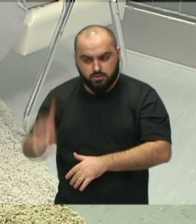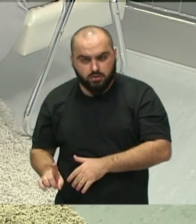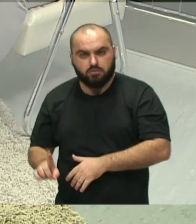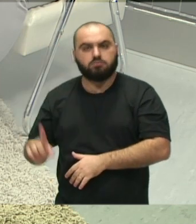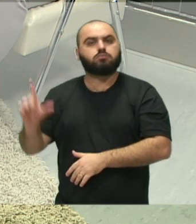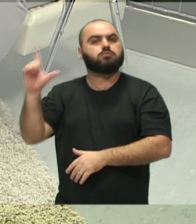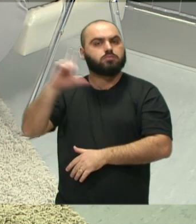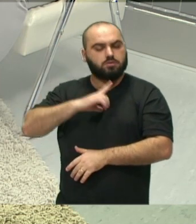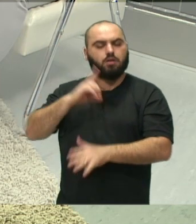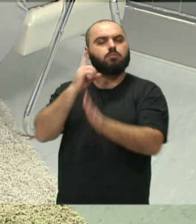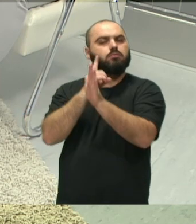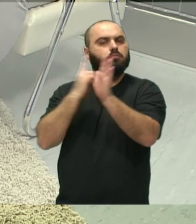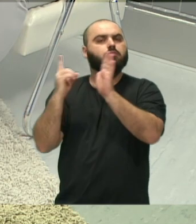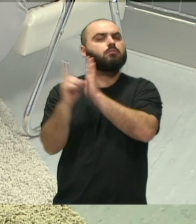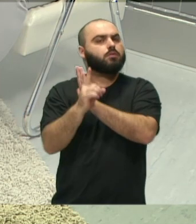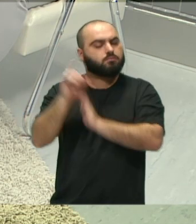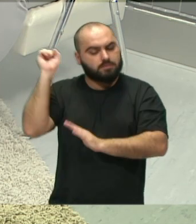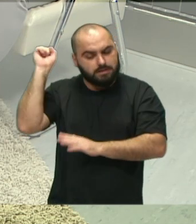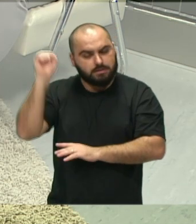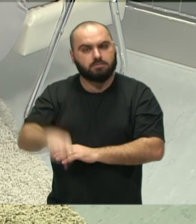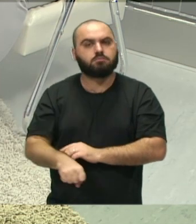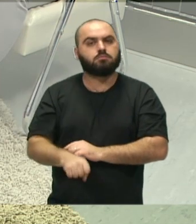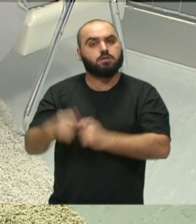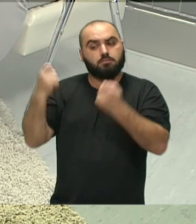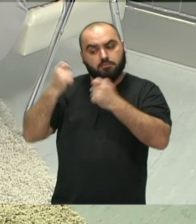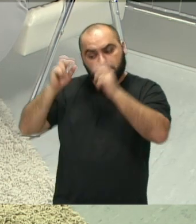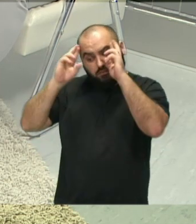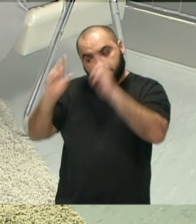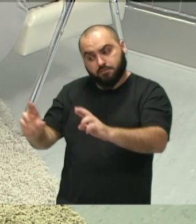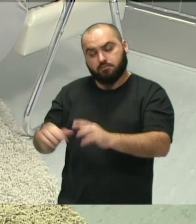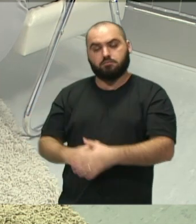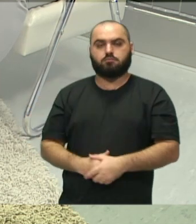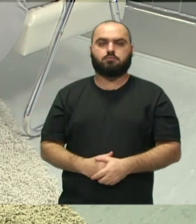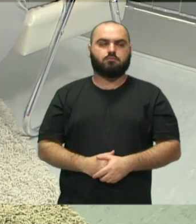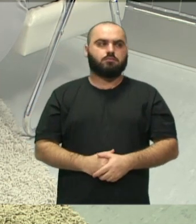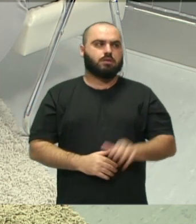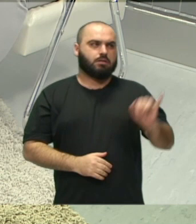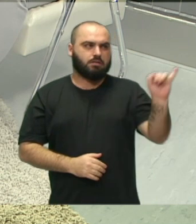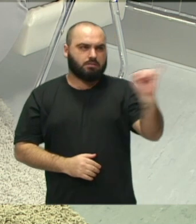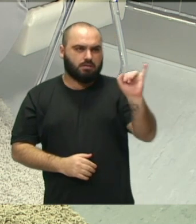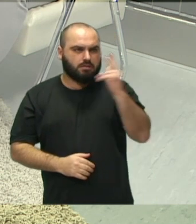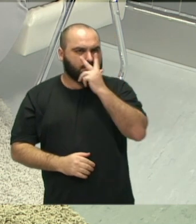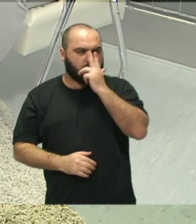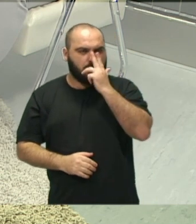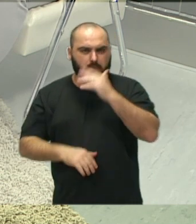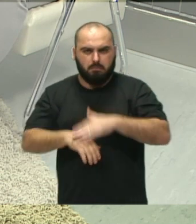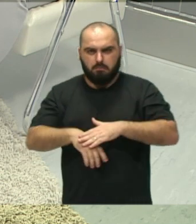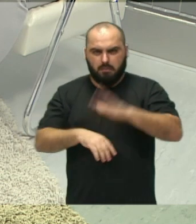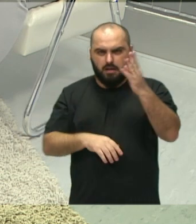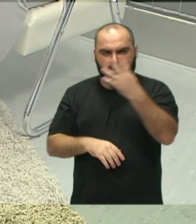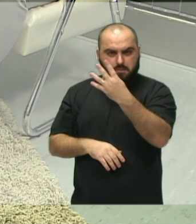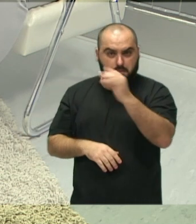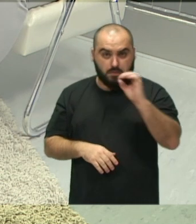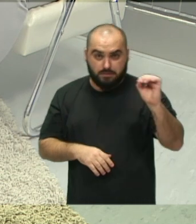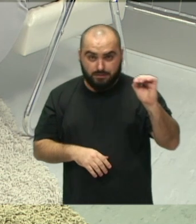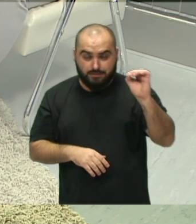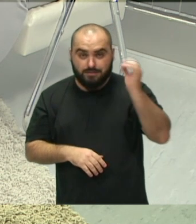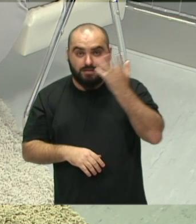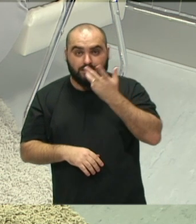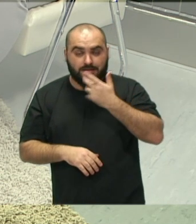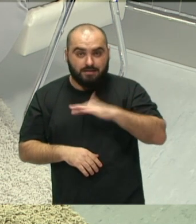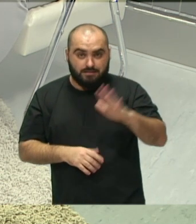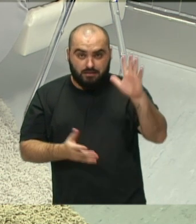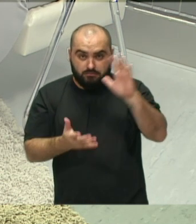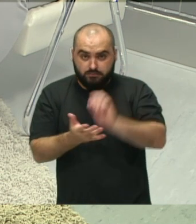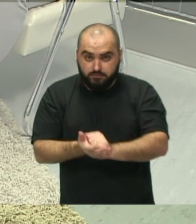tem preferências garantidas em lei e deve ser respeitado. Itajaí parece que tem mais de 400 crianças registradas,